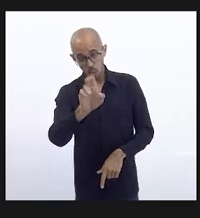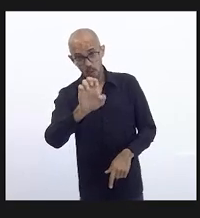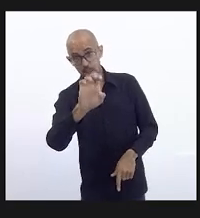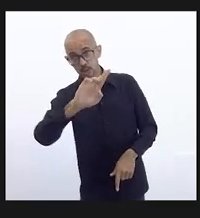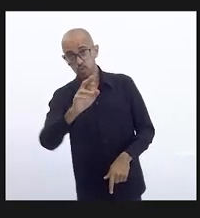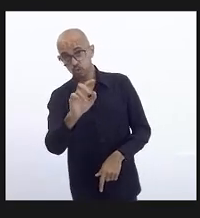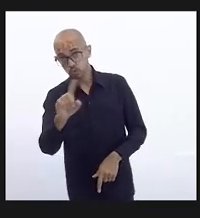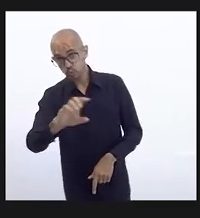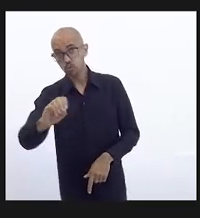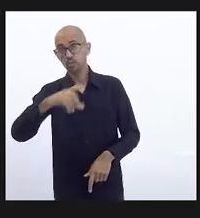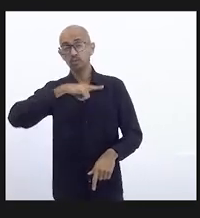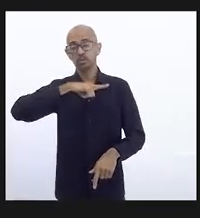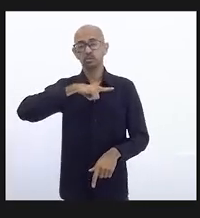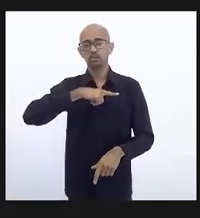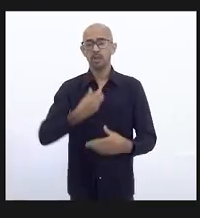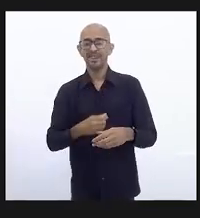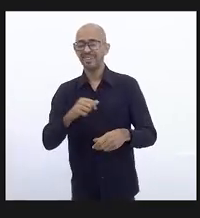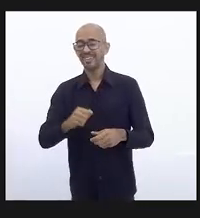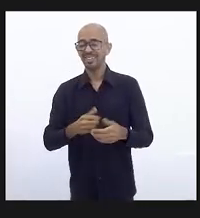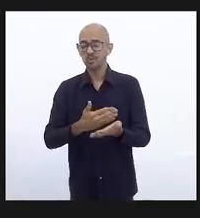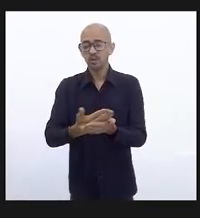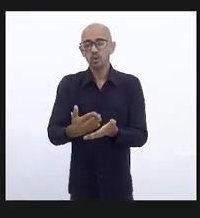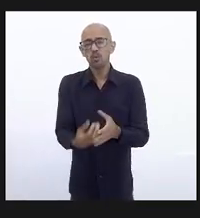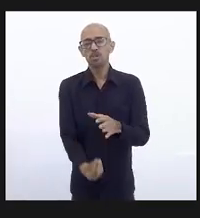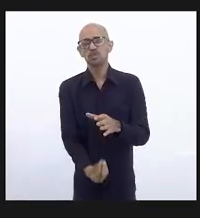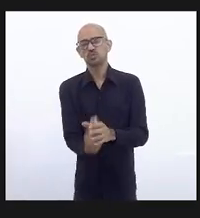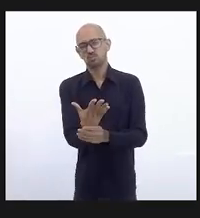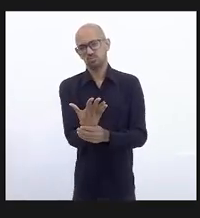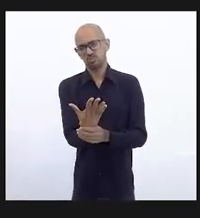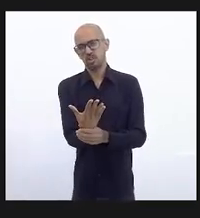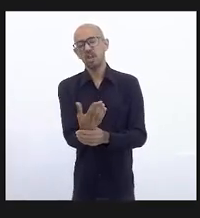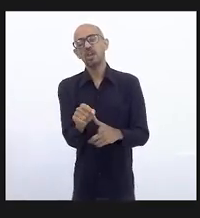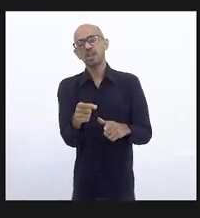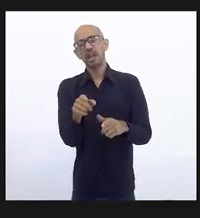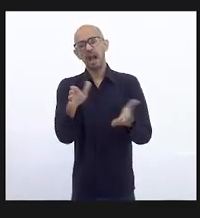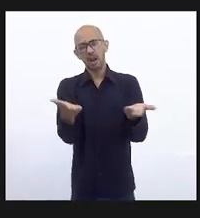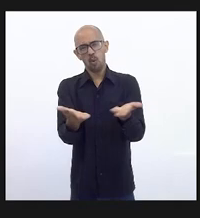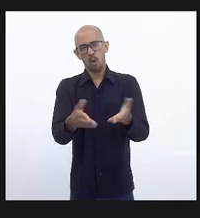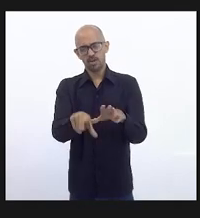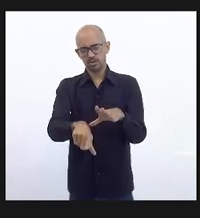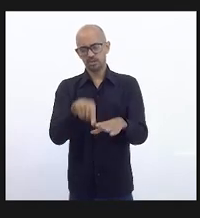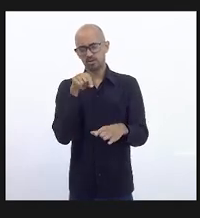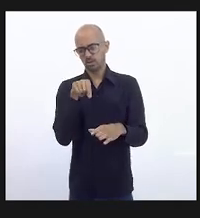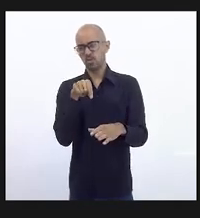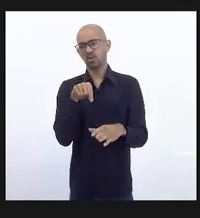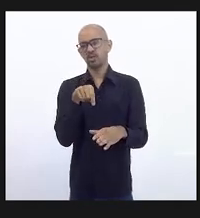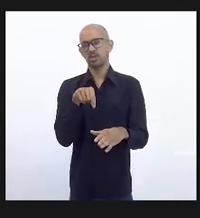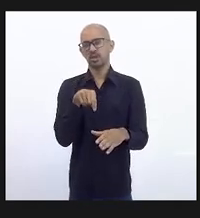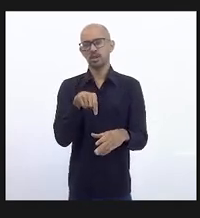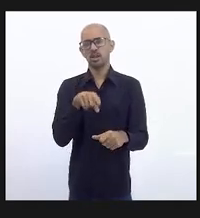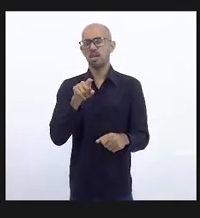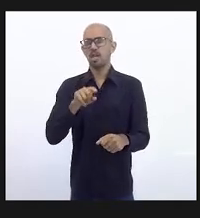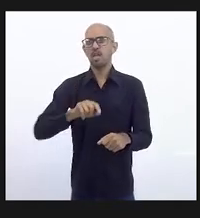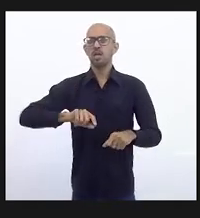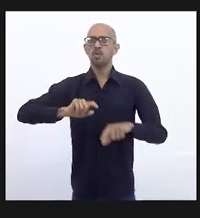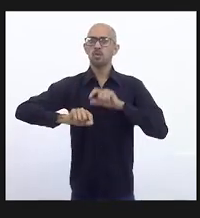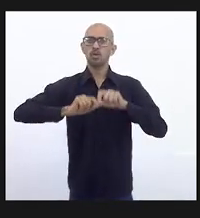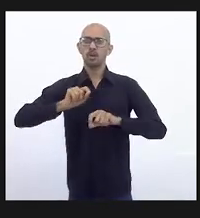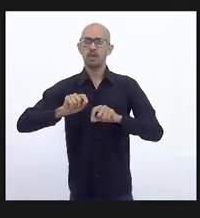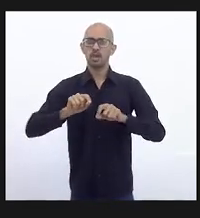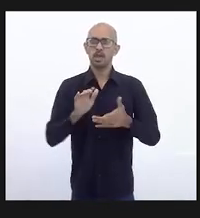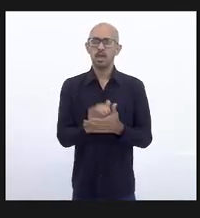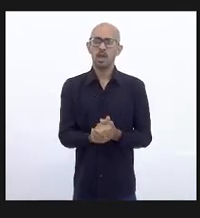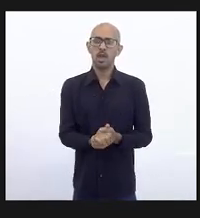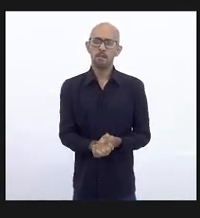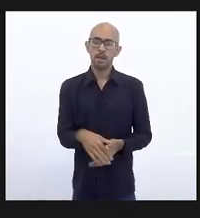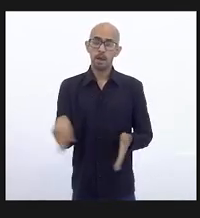da sua incorporação pela UERJ. É evidente que é uma escolha realizada, né,